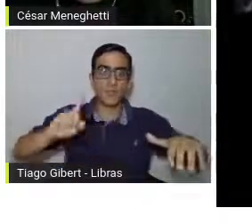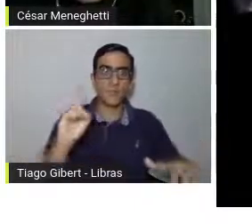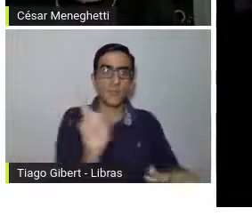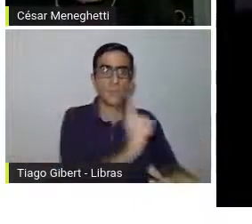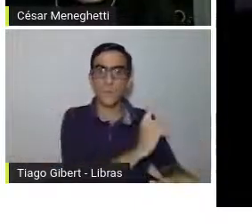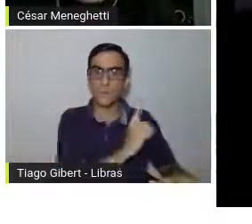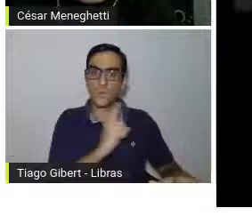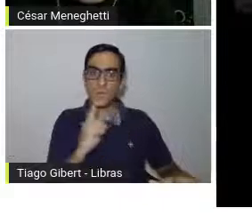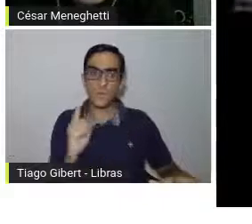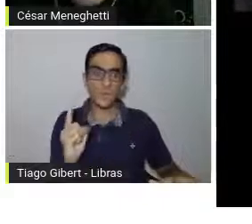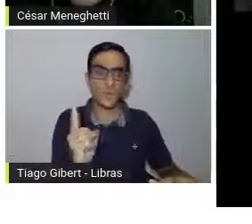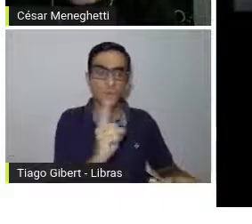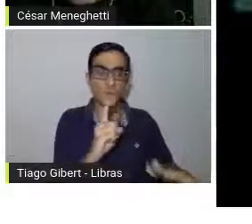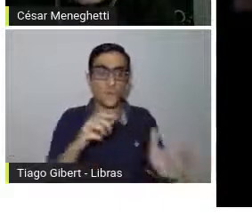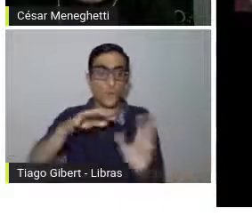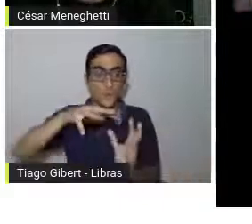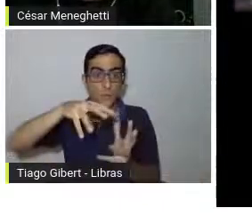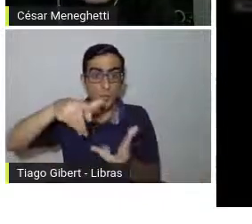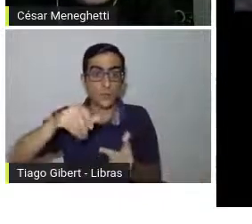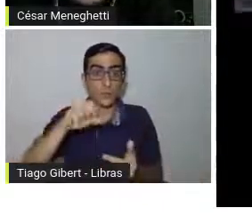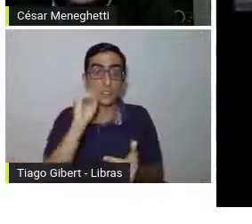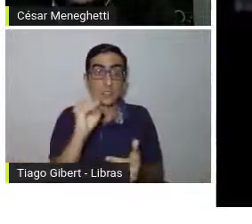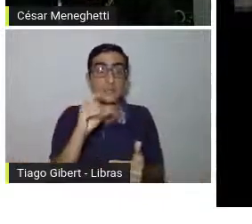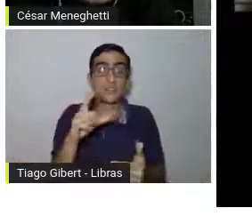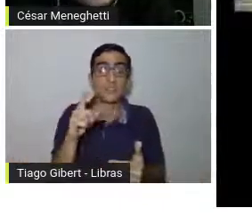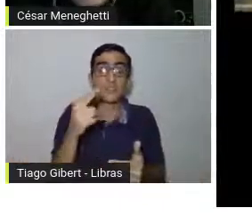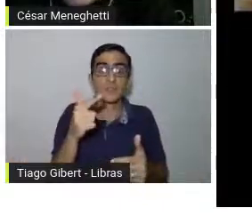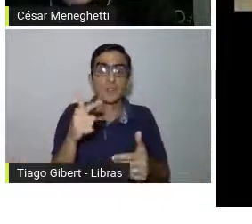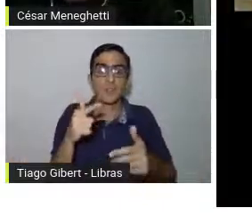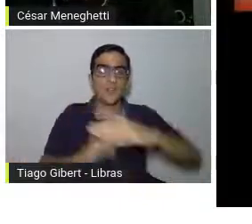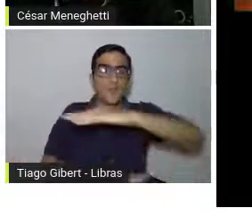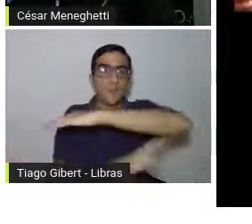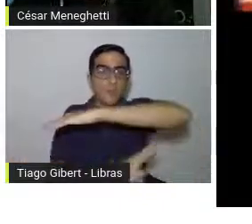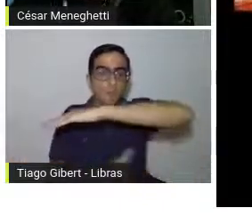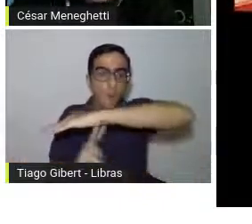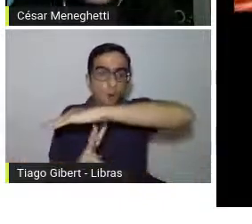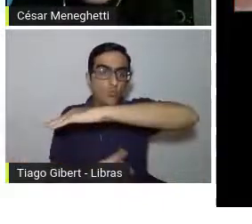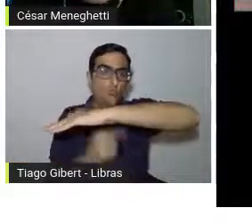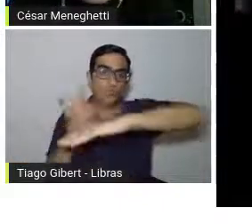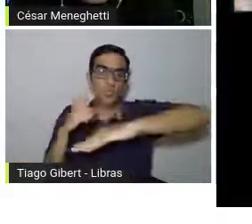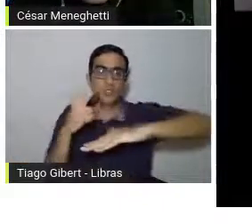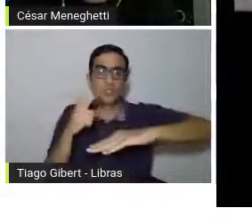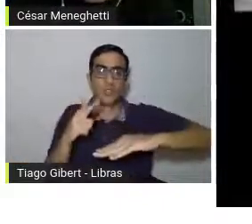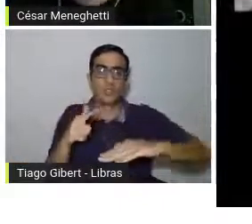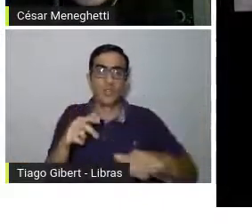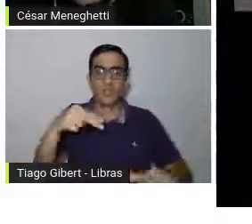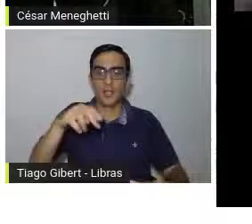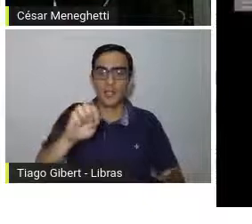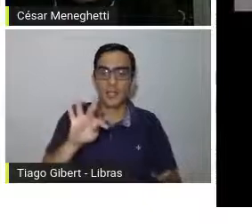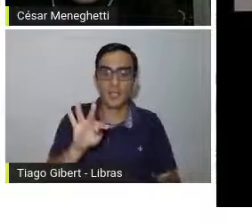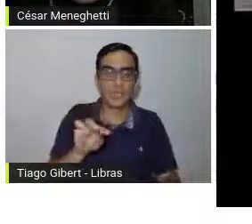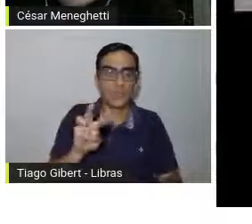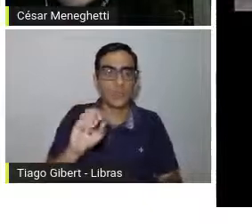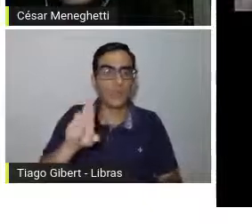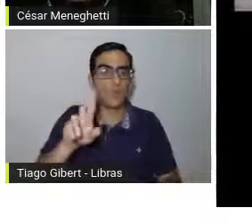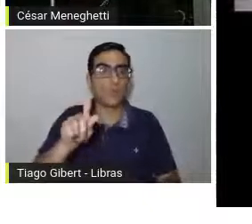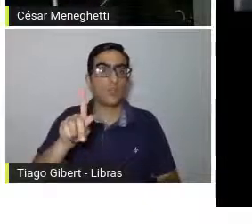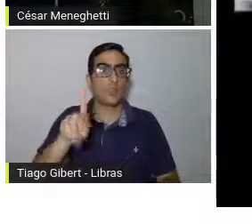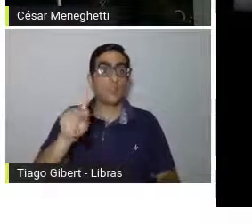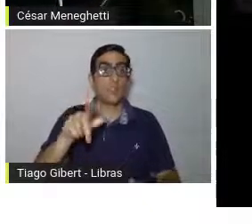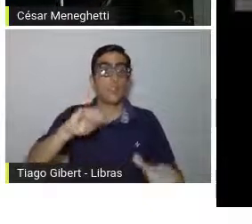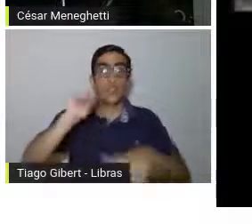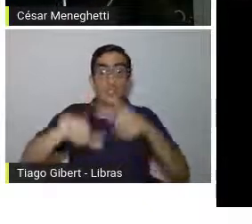inteiro, porque se você não se desloca, não faz pontes, networks, não faz o upgrade do teu telefone, do teu